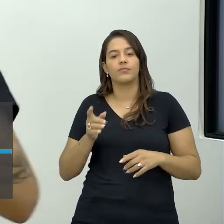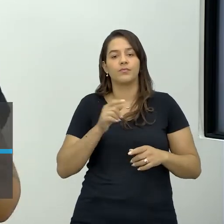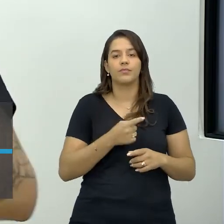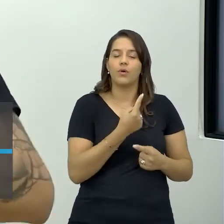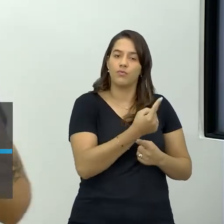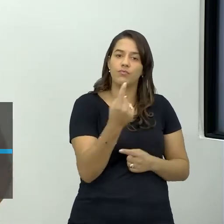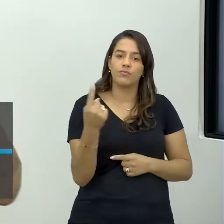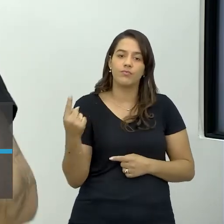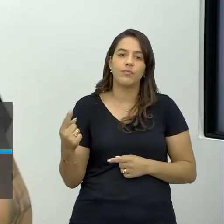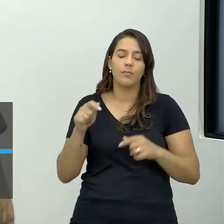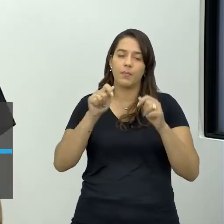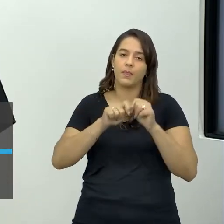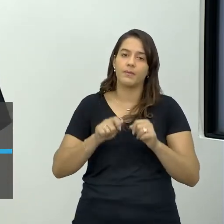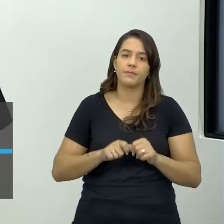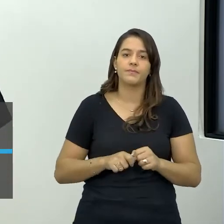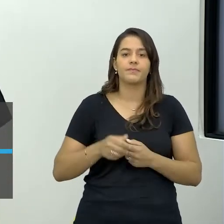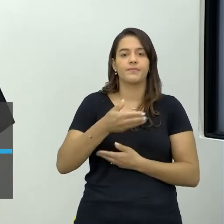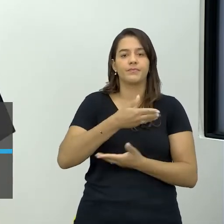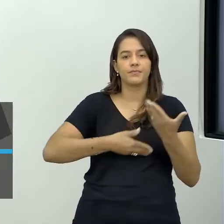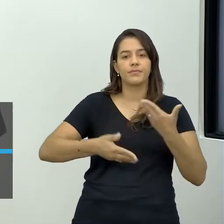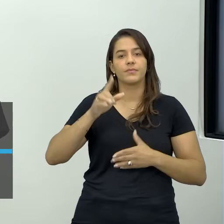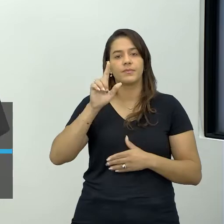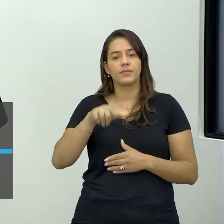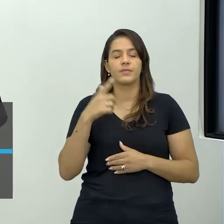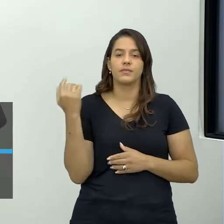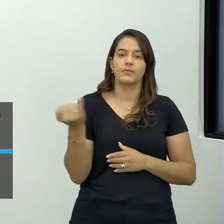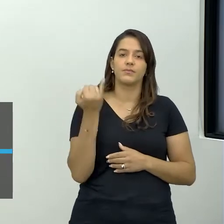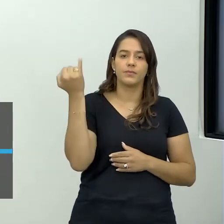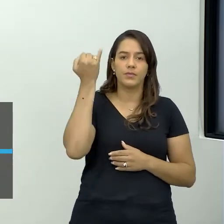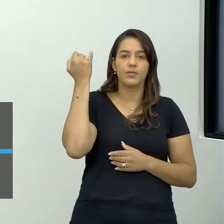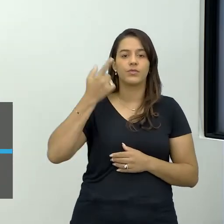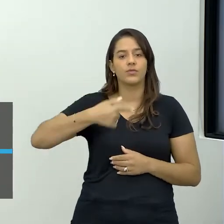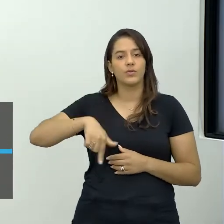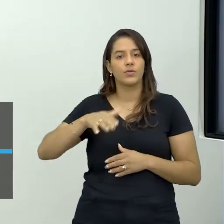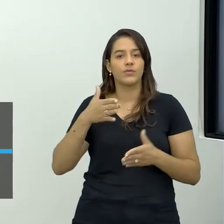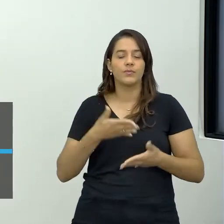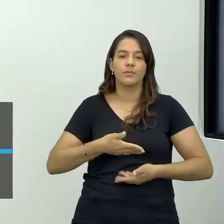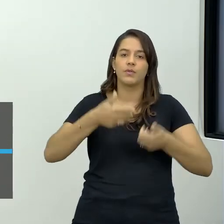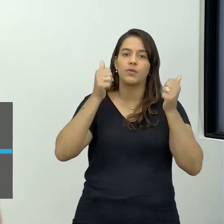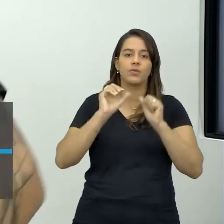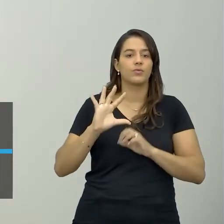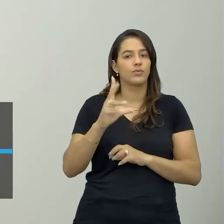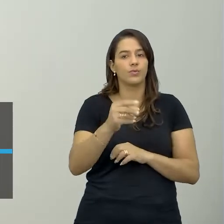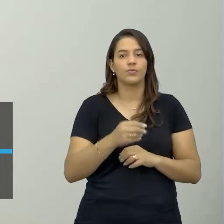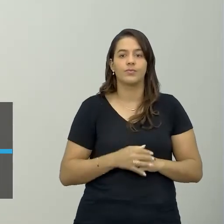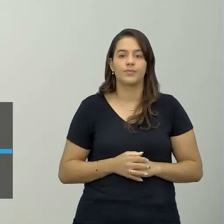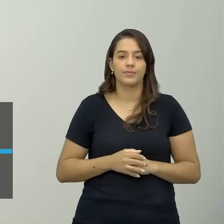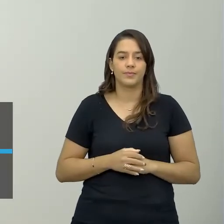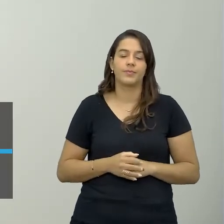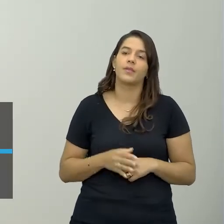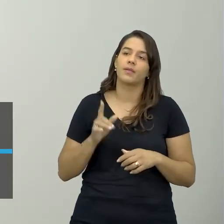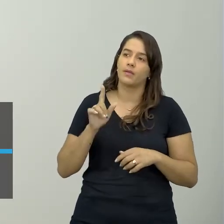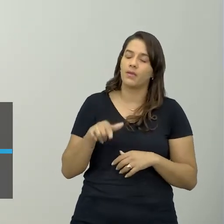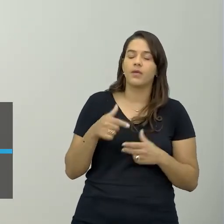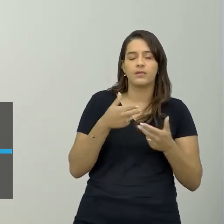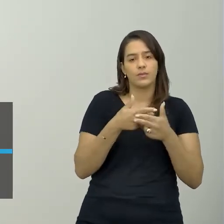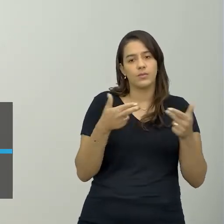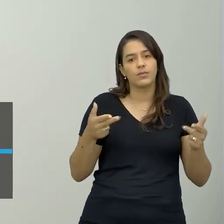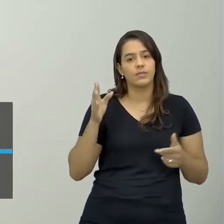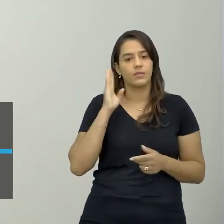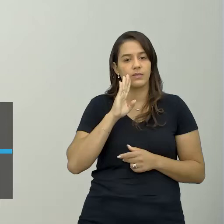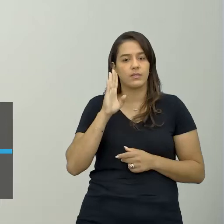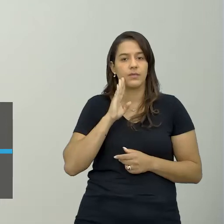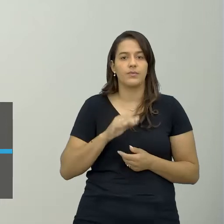né, começa a passar essa informação, a importância, a gente já vai com certeza melhorando toda essa questão. Não, e coisas super legais, que, por exemplo, eu lembro